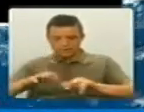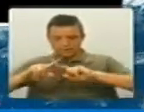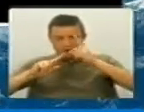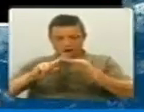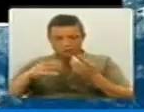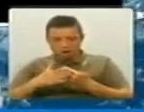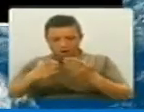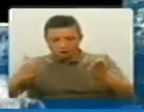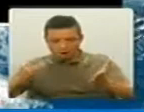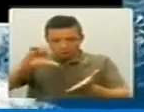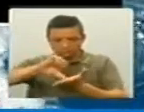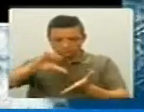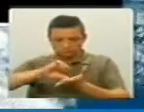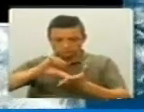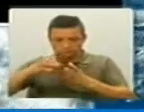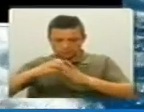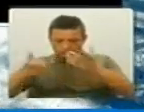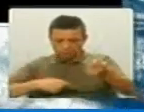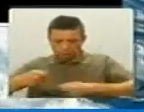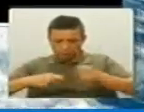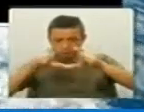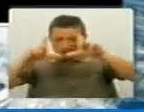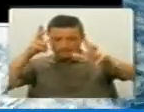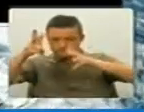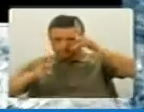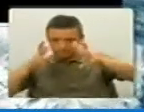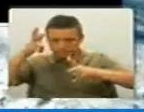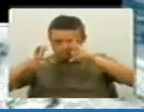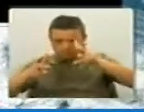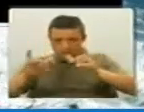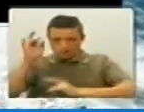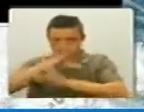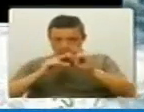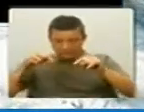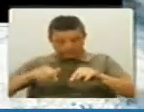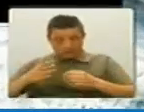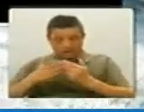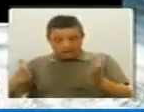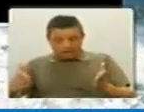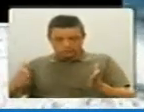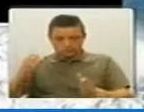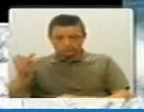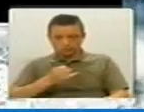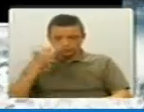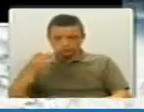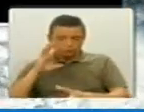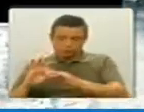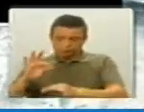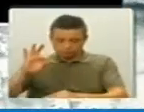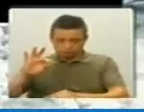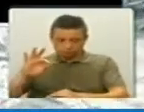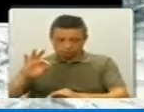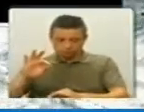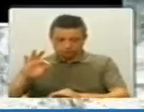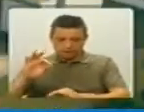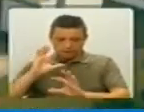abrir o primeiro centro incubador de negócios e empresas da Agência Espacial Europeia em Portugal. Foi o local e o instituto escolhido pela Agência